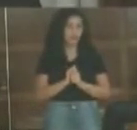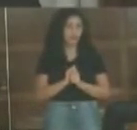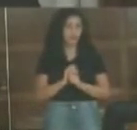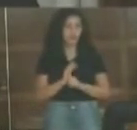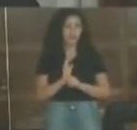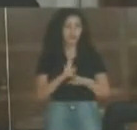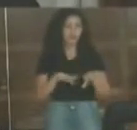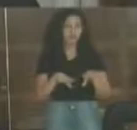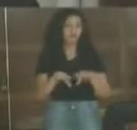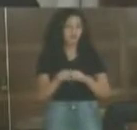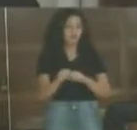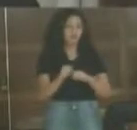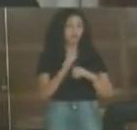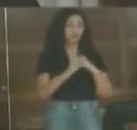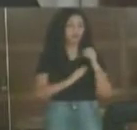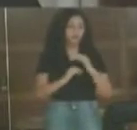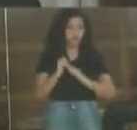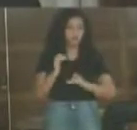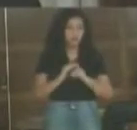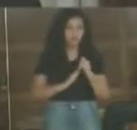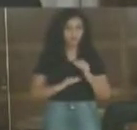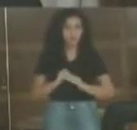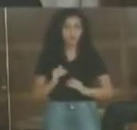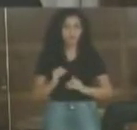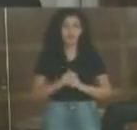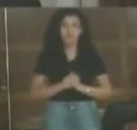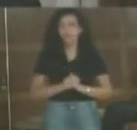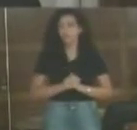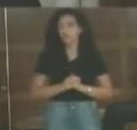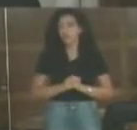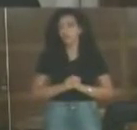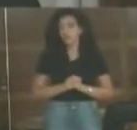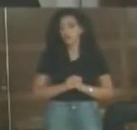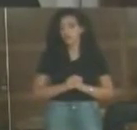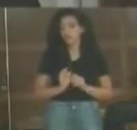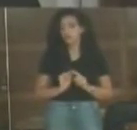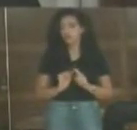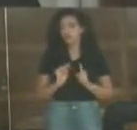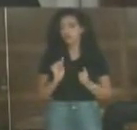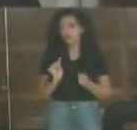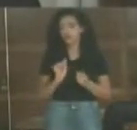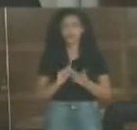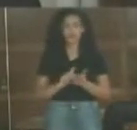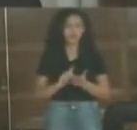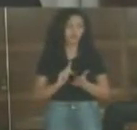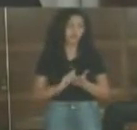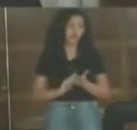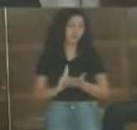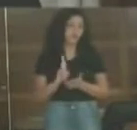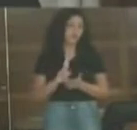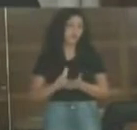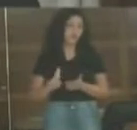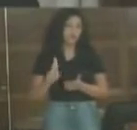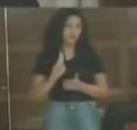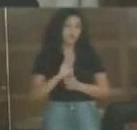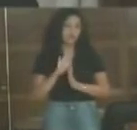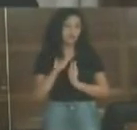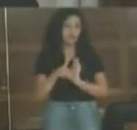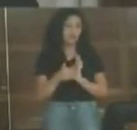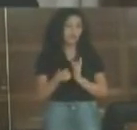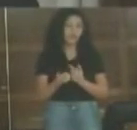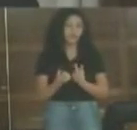formando pessoas, profissionalizando pessoas, mas, na verdade, vem gastando todo esse